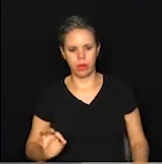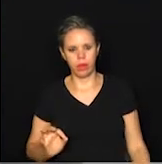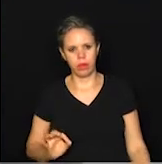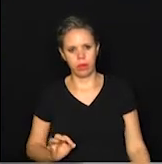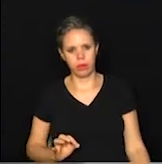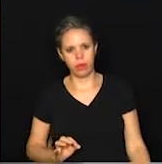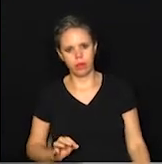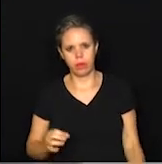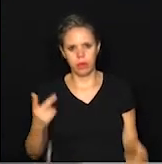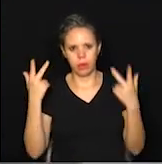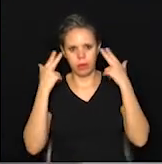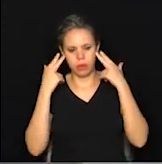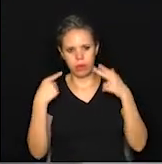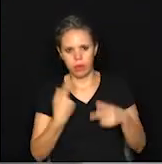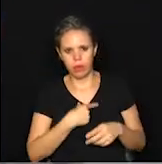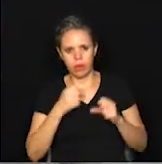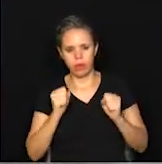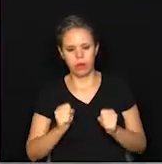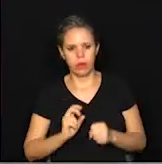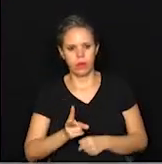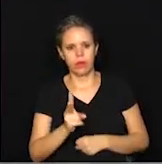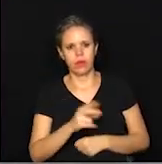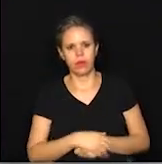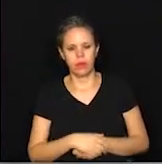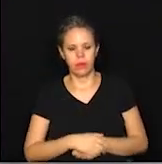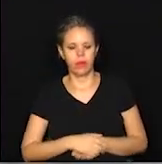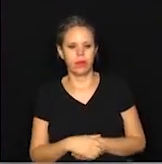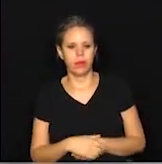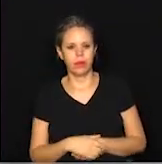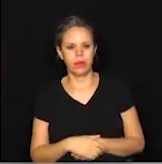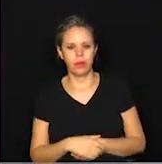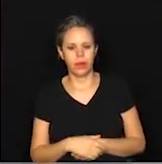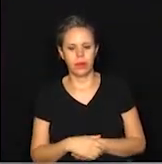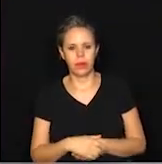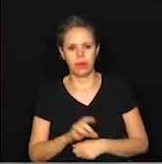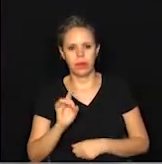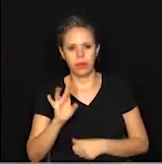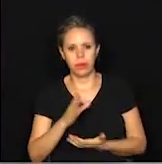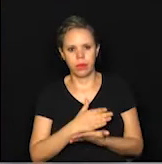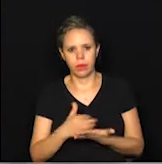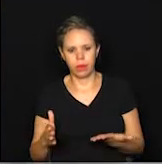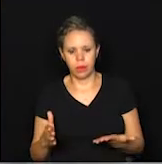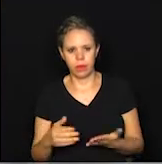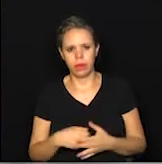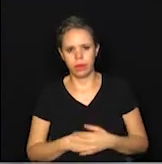mais normal, a gente possa seguir em frente. Então, aqui, só para a gente começar,